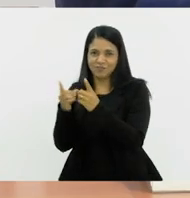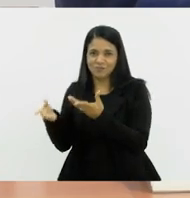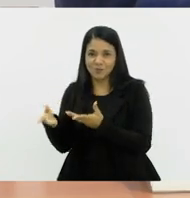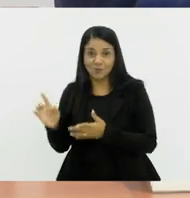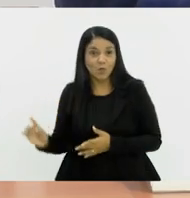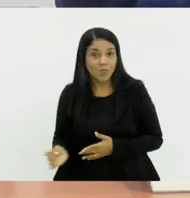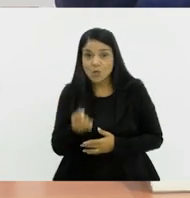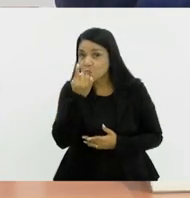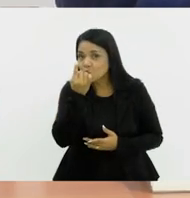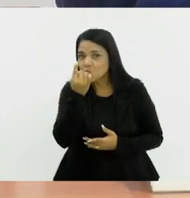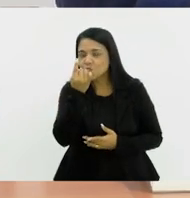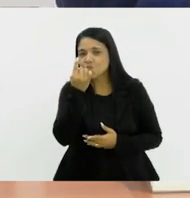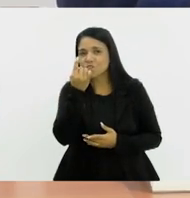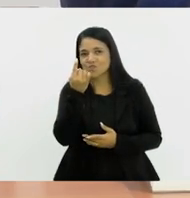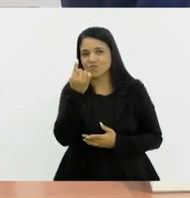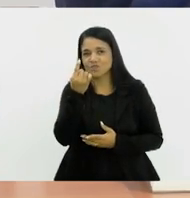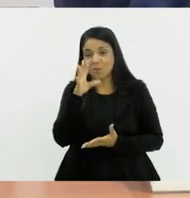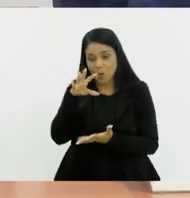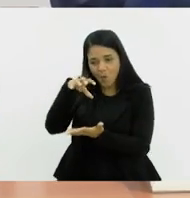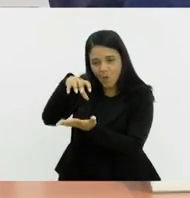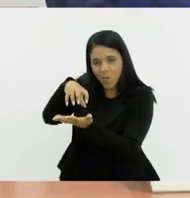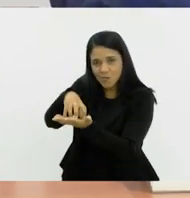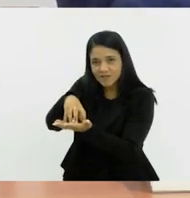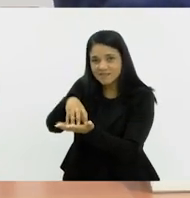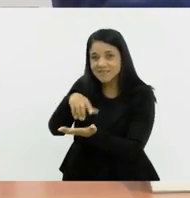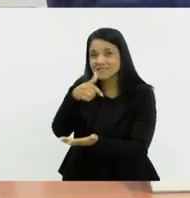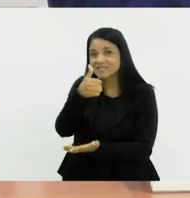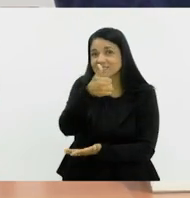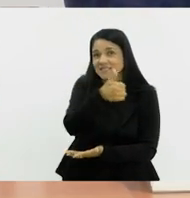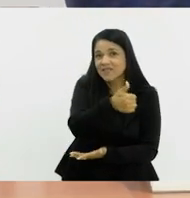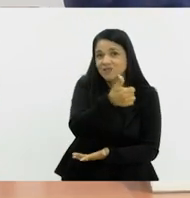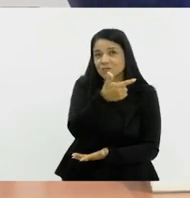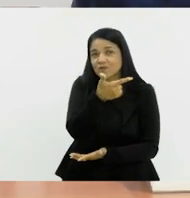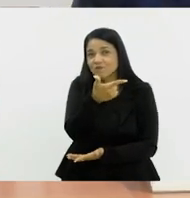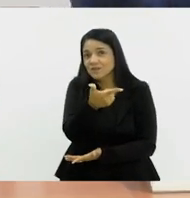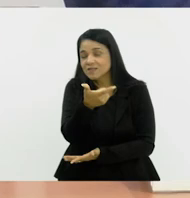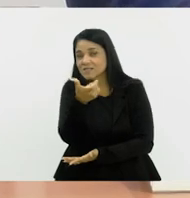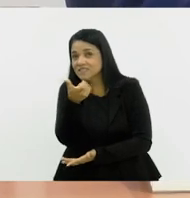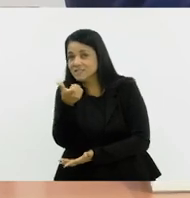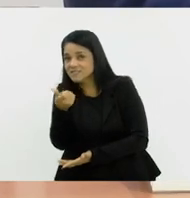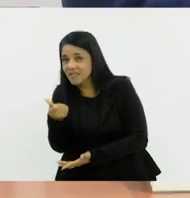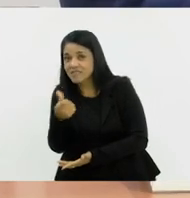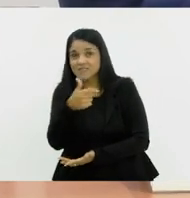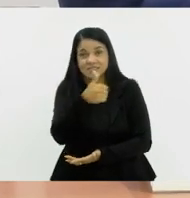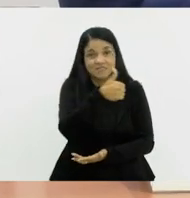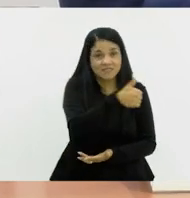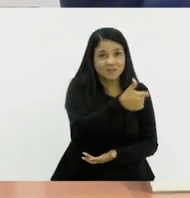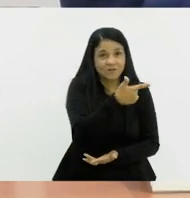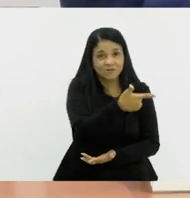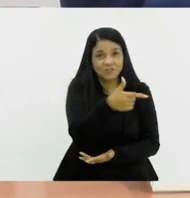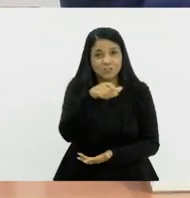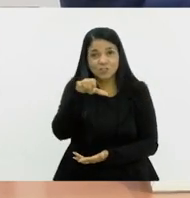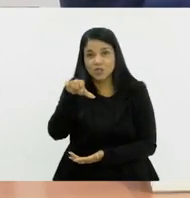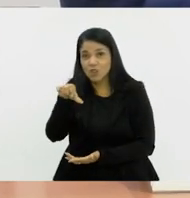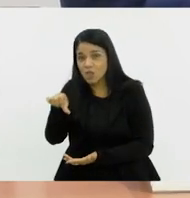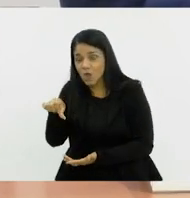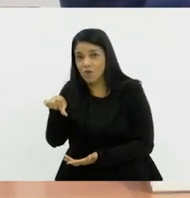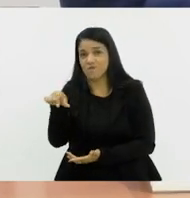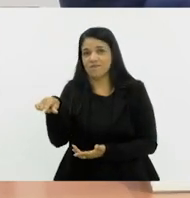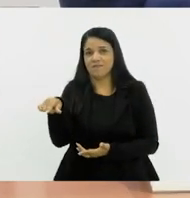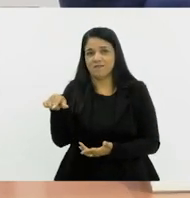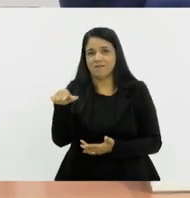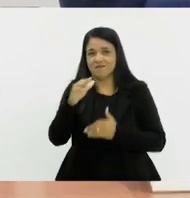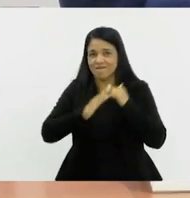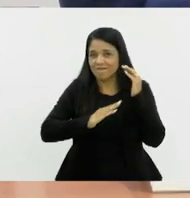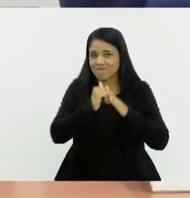Num contexto de uma unidade que tem 126, 129 profissionais de saúde lotados no sanatório penal. É o que